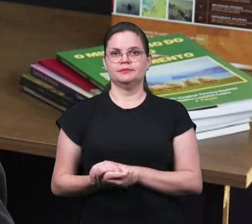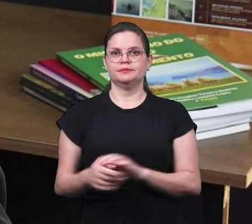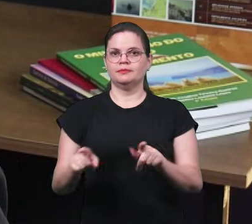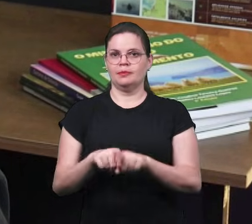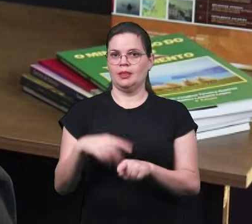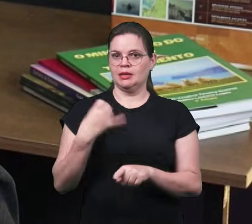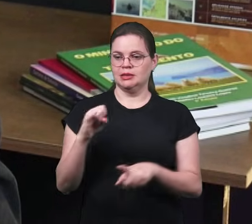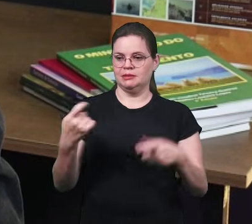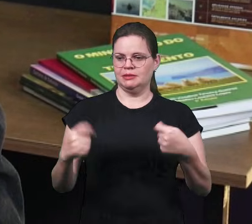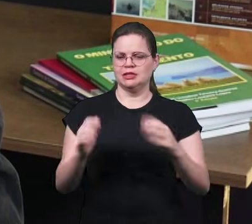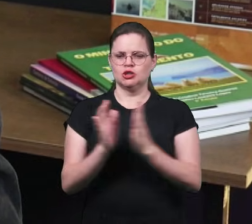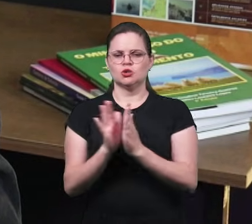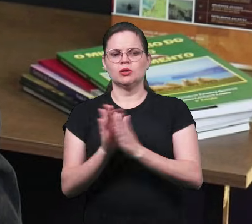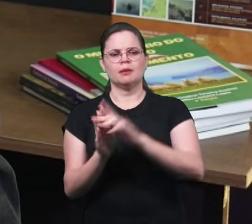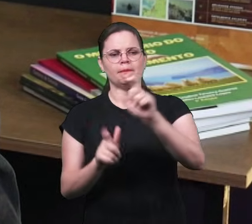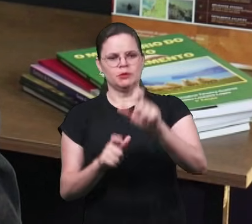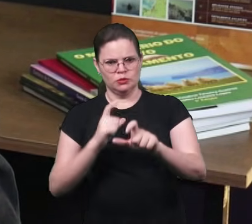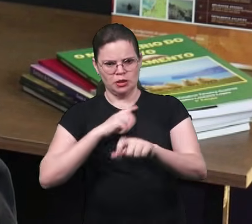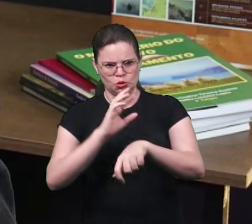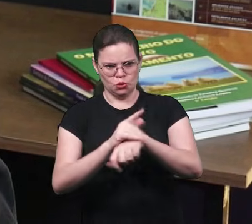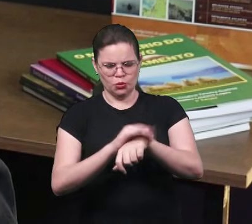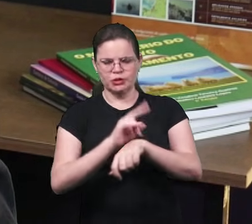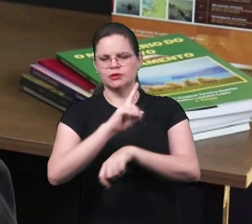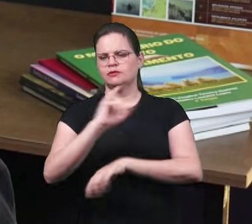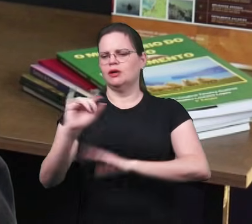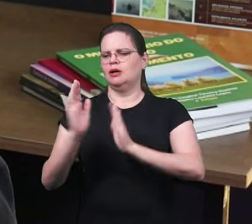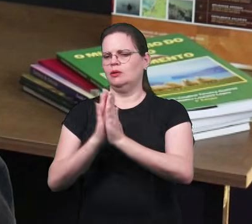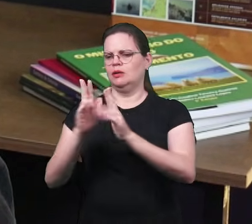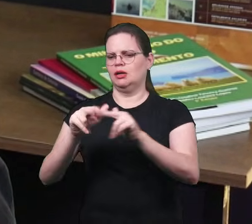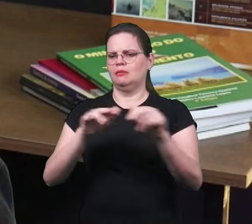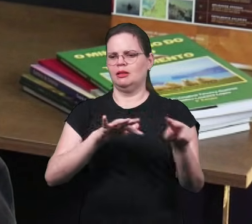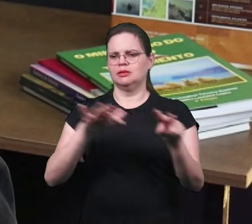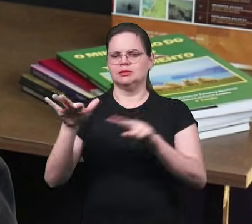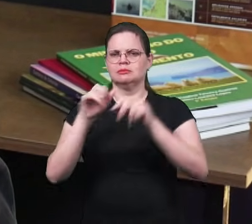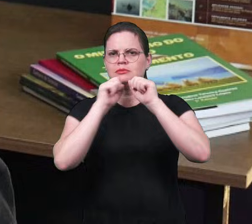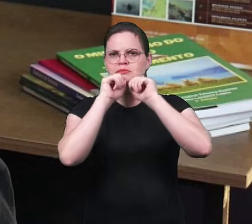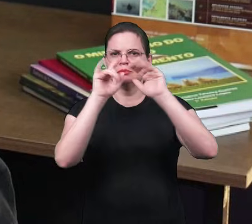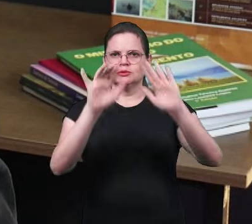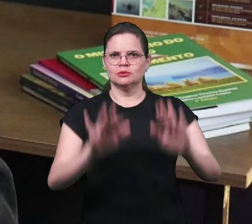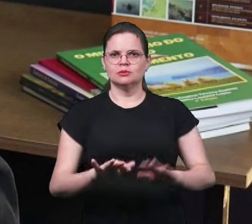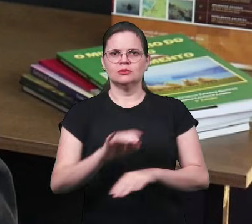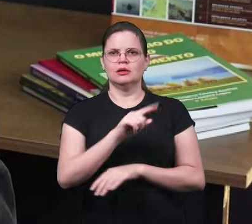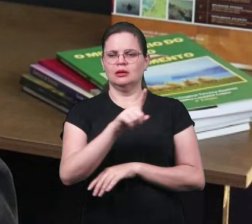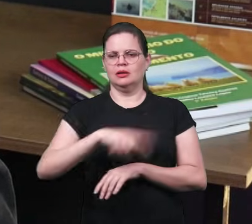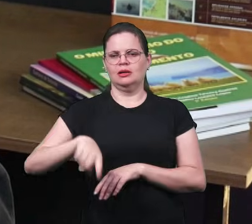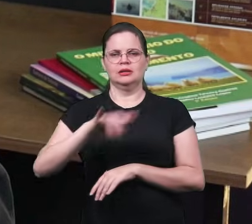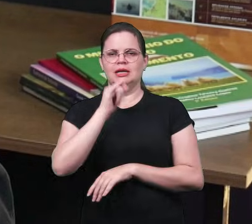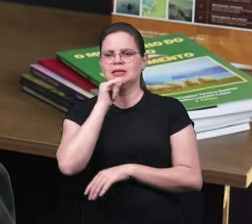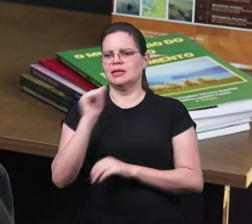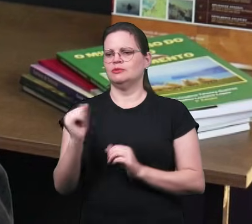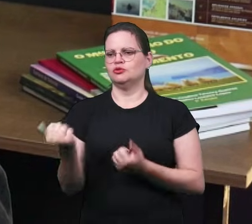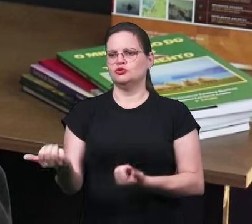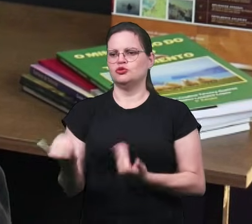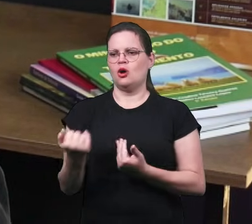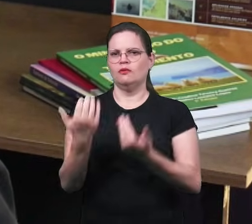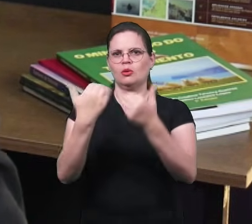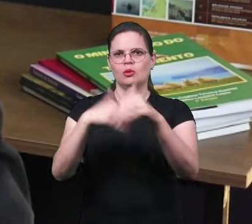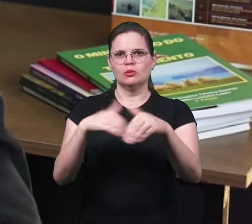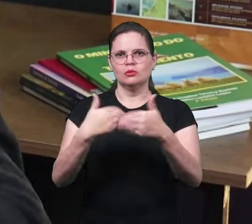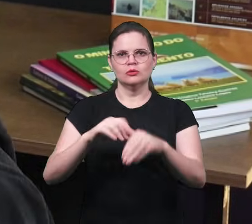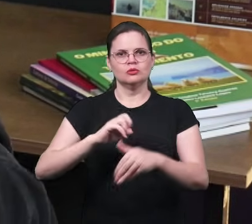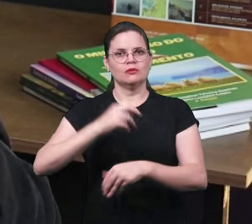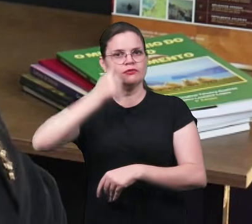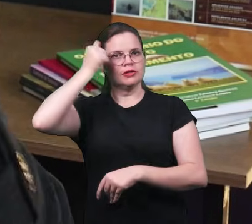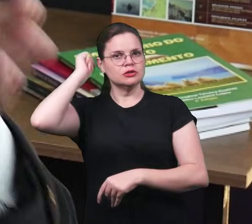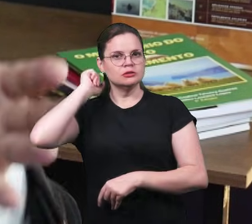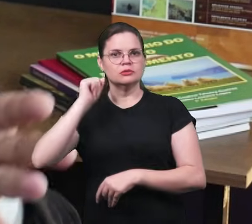orar por um enfermo, o grupo vai interceder durante a semana para que aquele jovem que vai fazer um concurso, vai prestar um